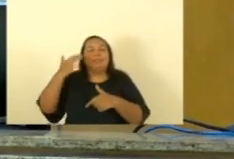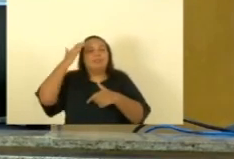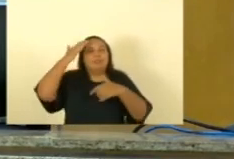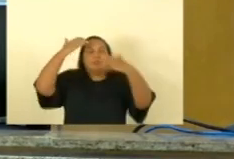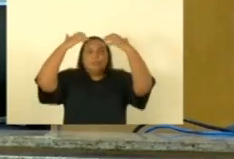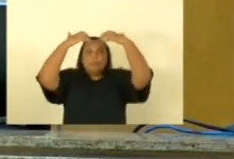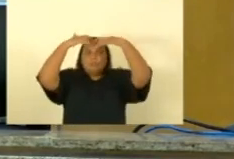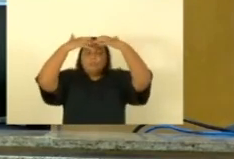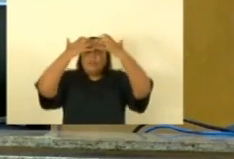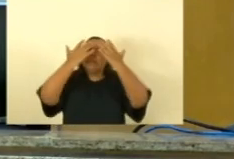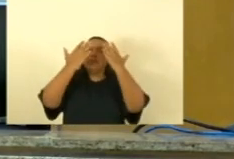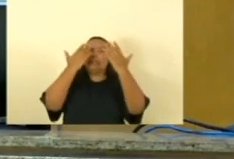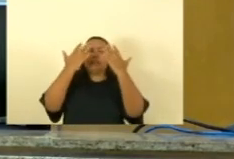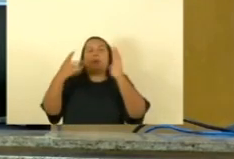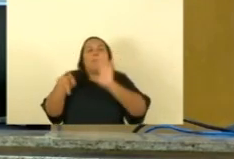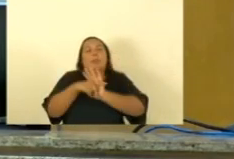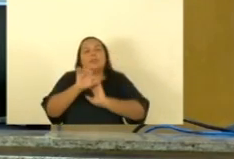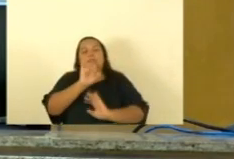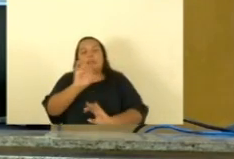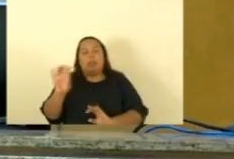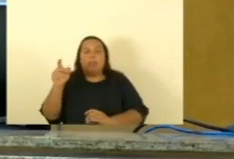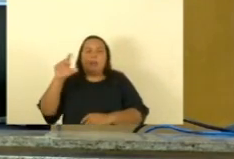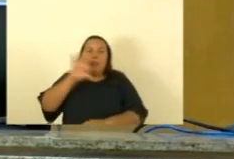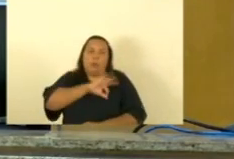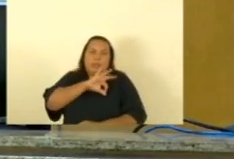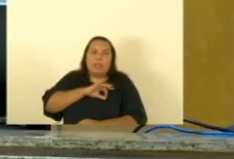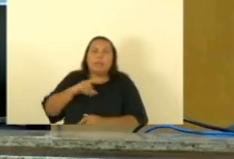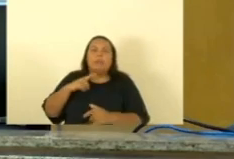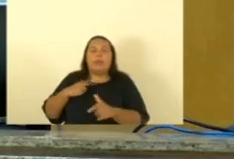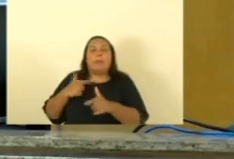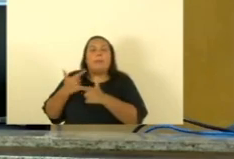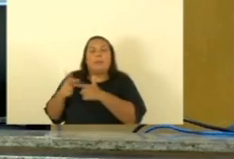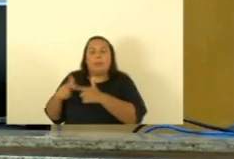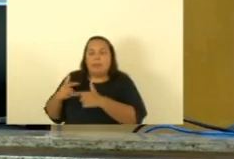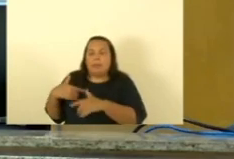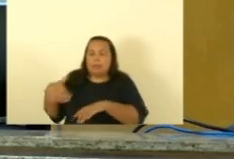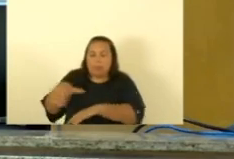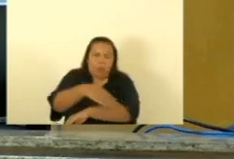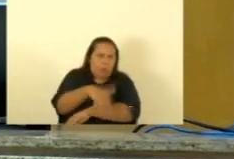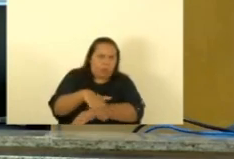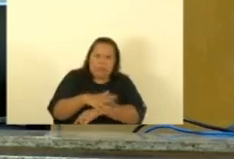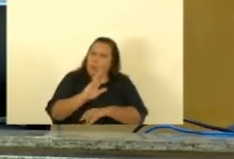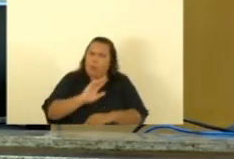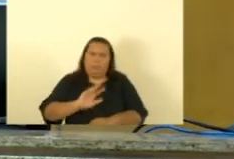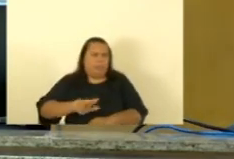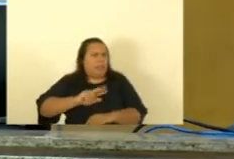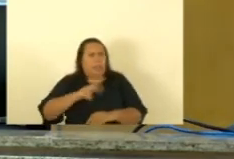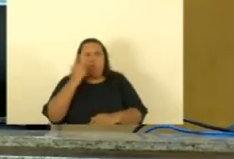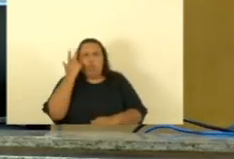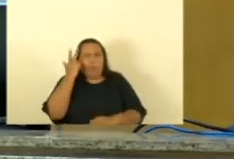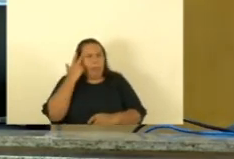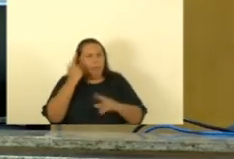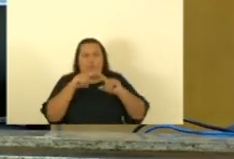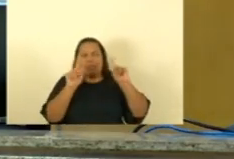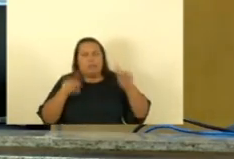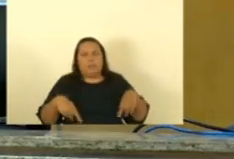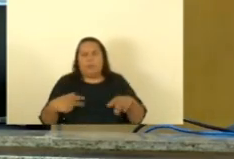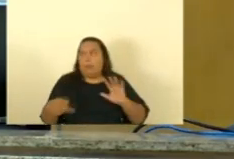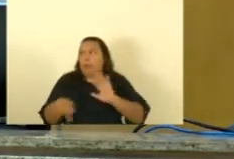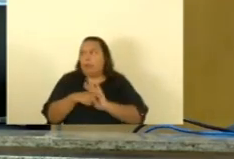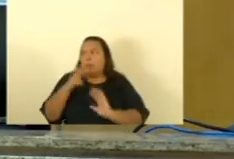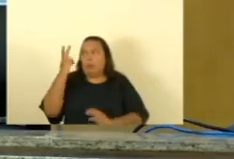psíquica desses policiais, que enfrentam problemas na rua, não são problemas comuns, não são servidores públicos